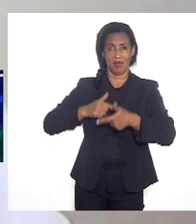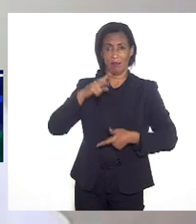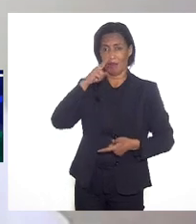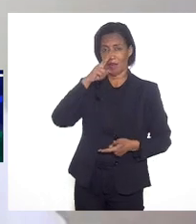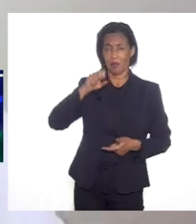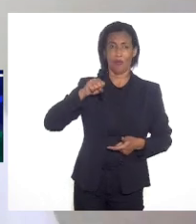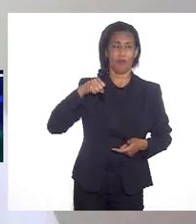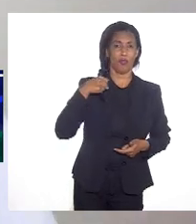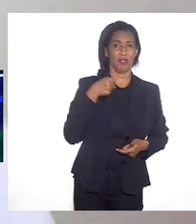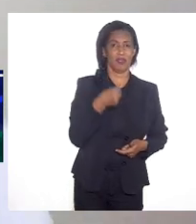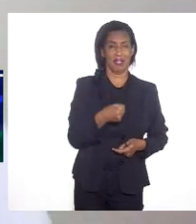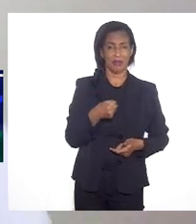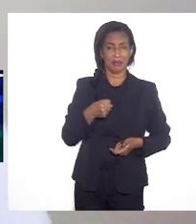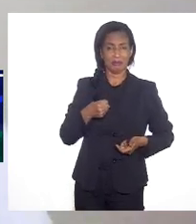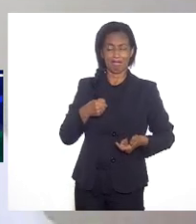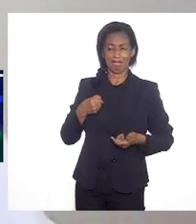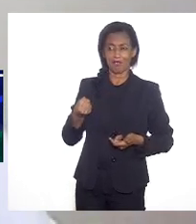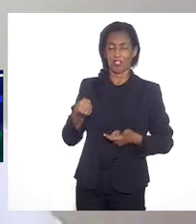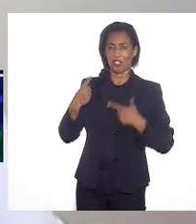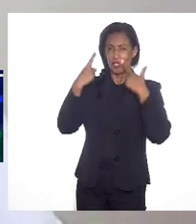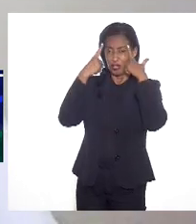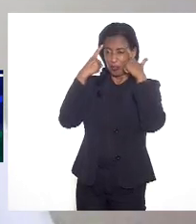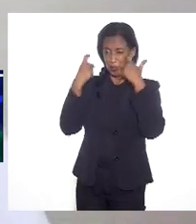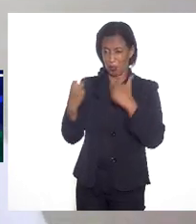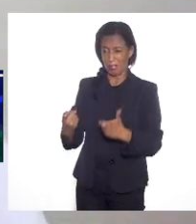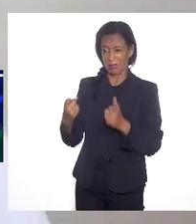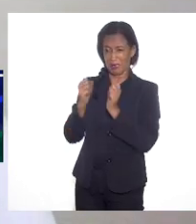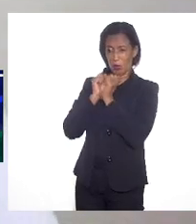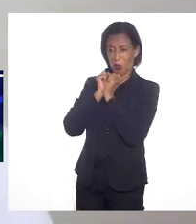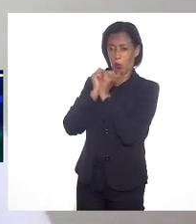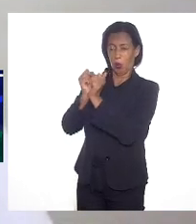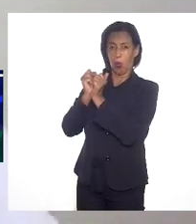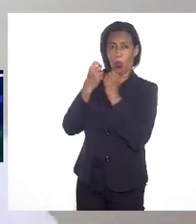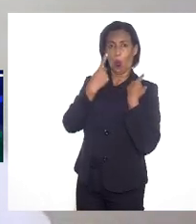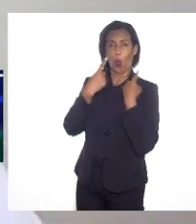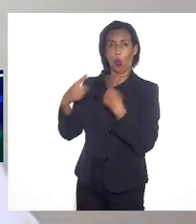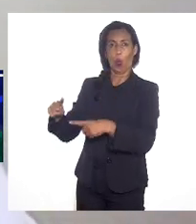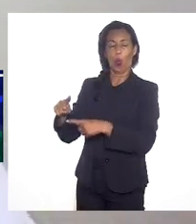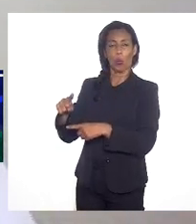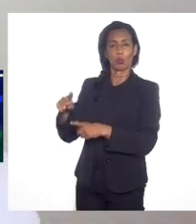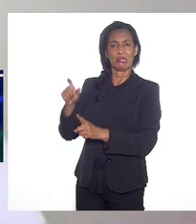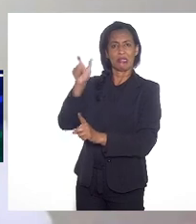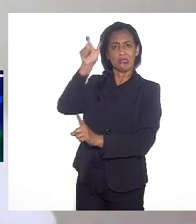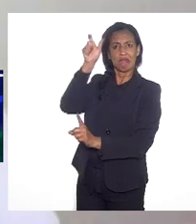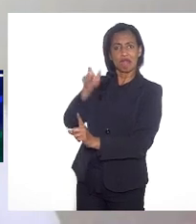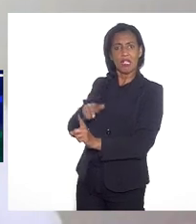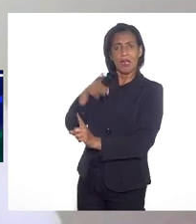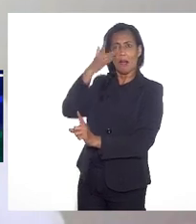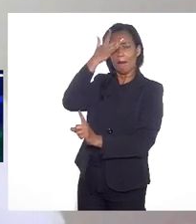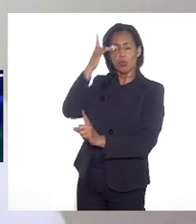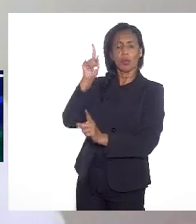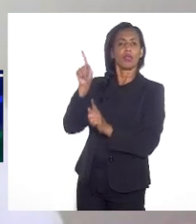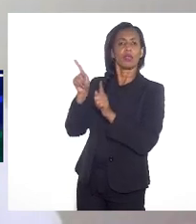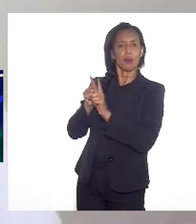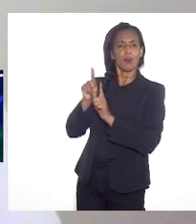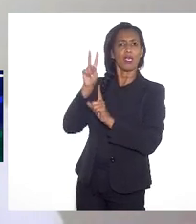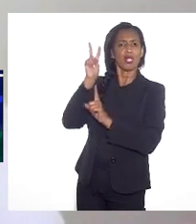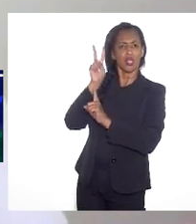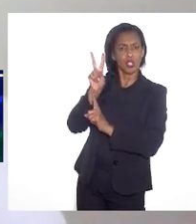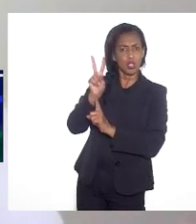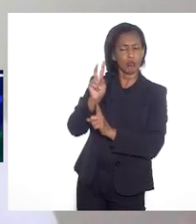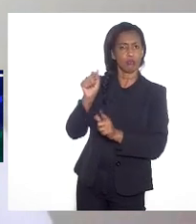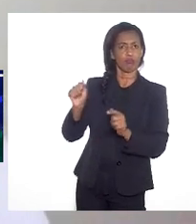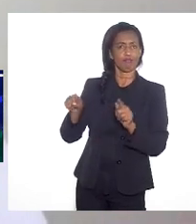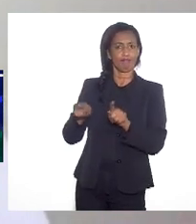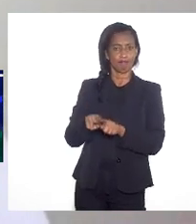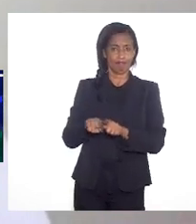no racismo, de violência contra o povo negro, de violência e extermínio contra o povo indígena também.